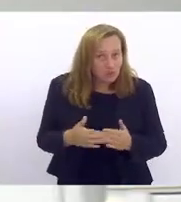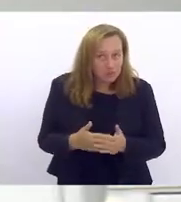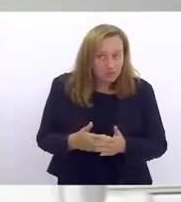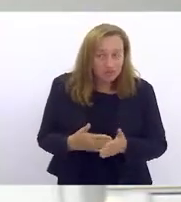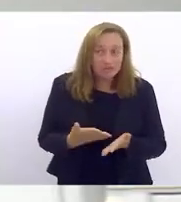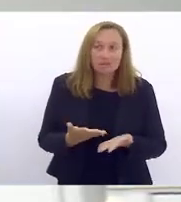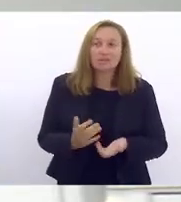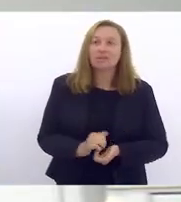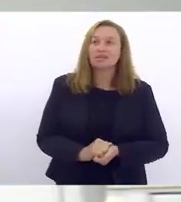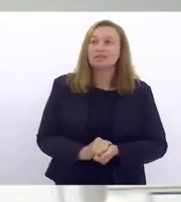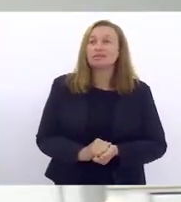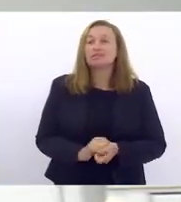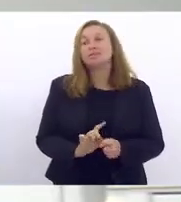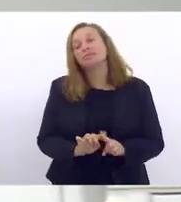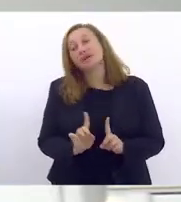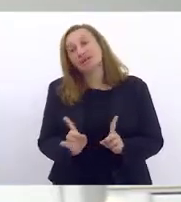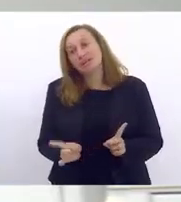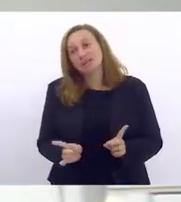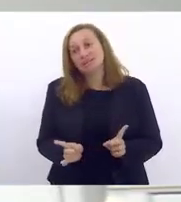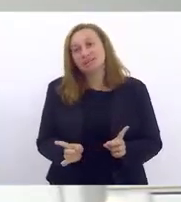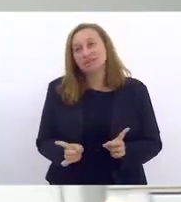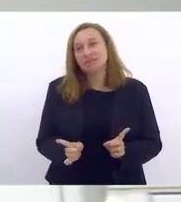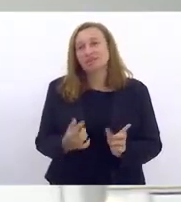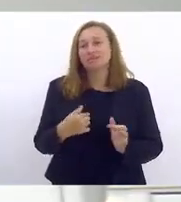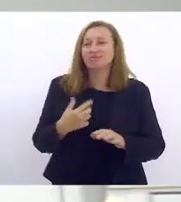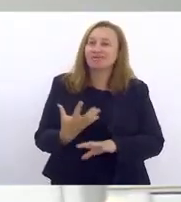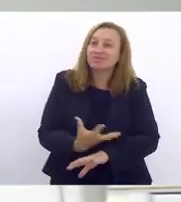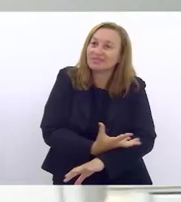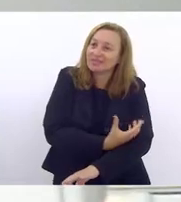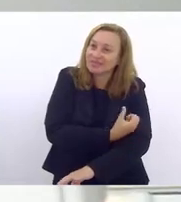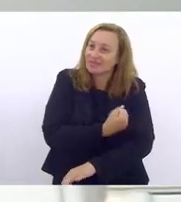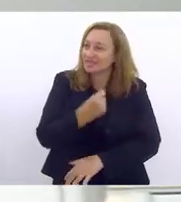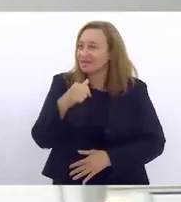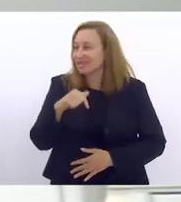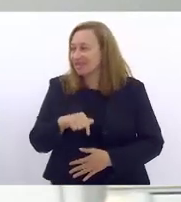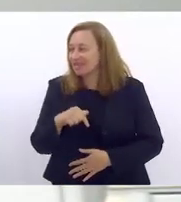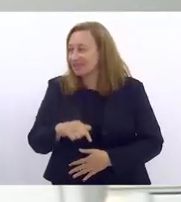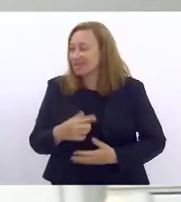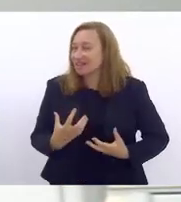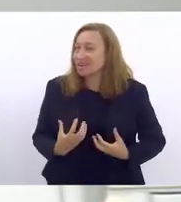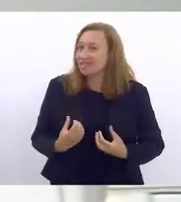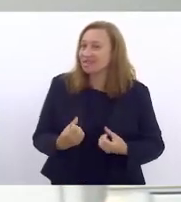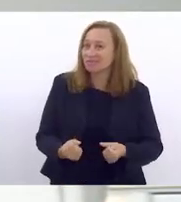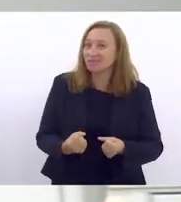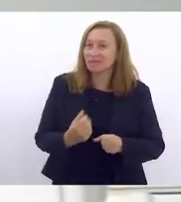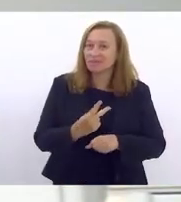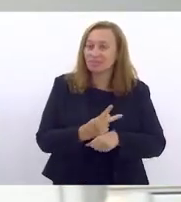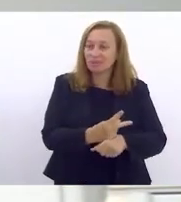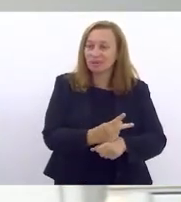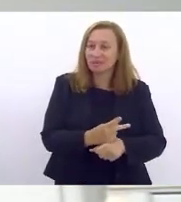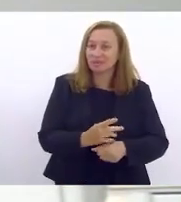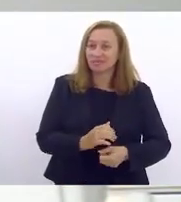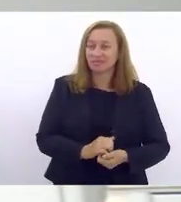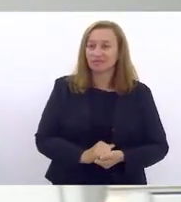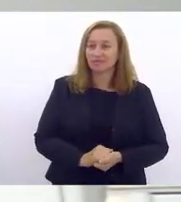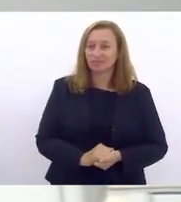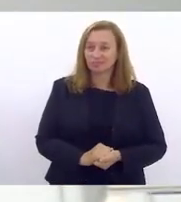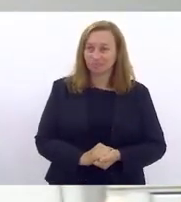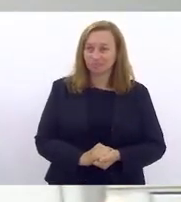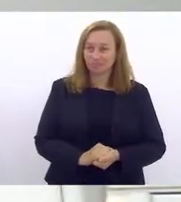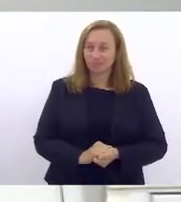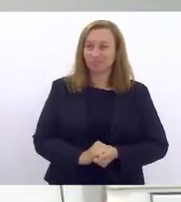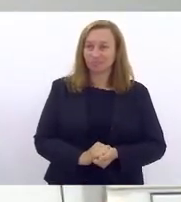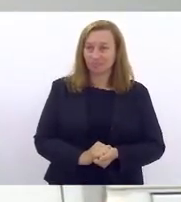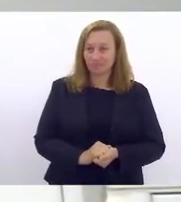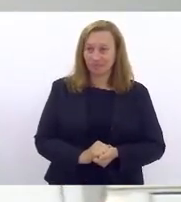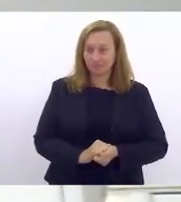né? Mas eu estou muito emocionada aqui em receber esse prêmio. Chega só um pouquinho mais perto desse microfone antigo,